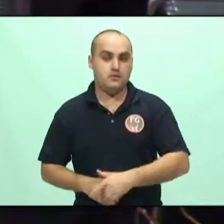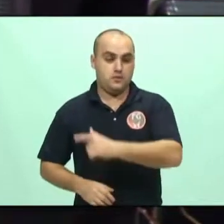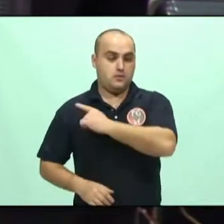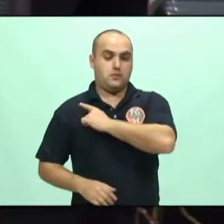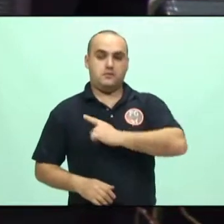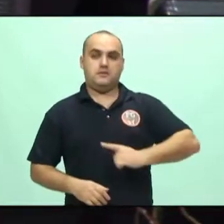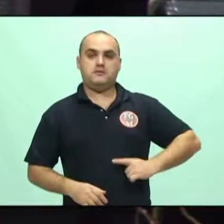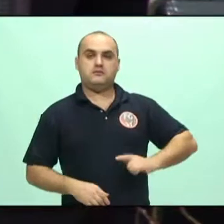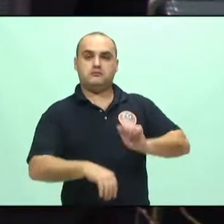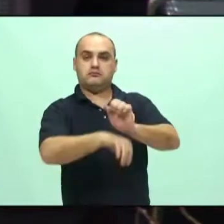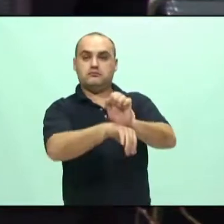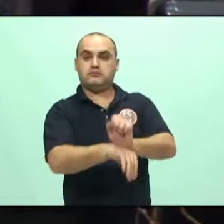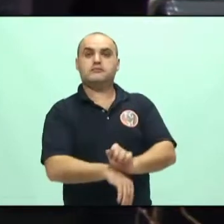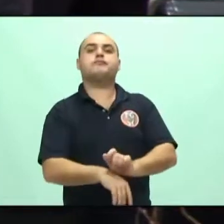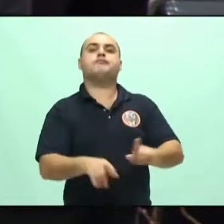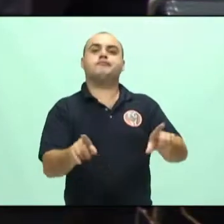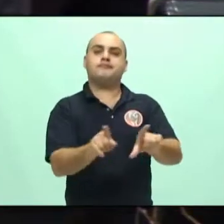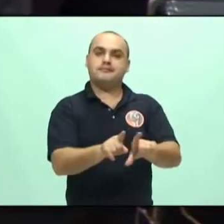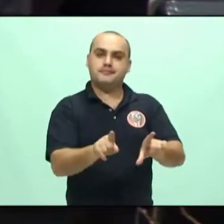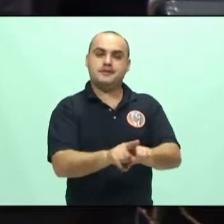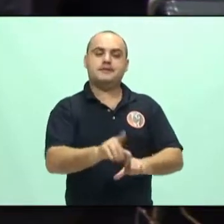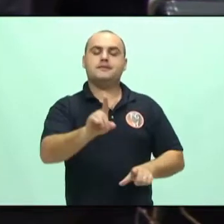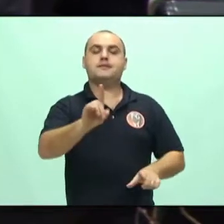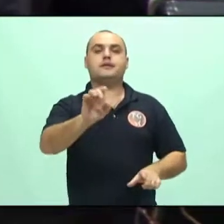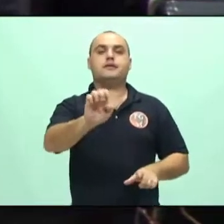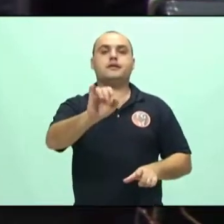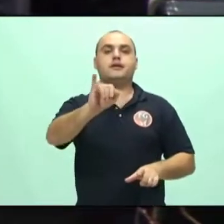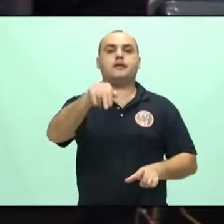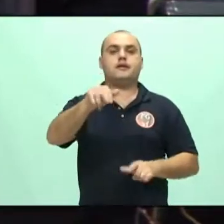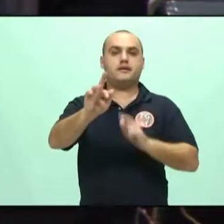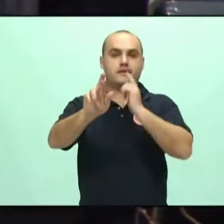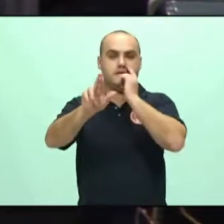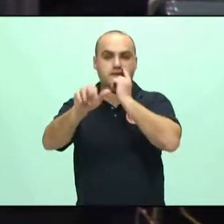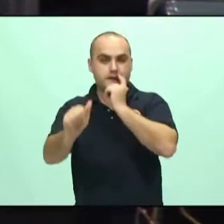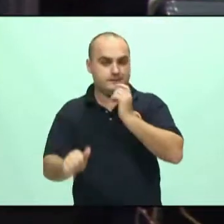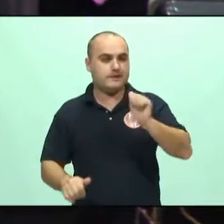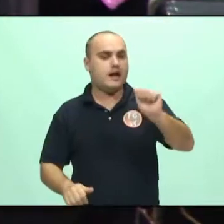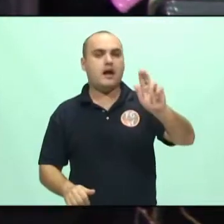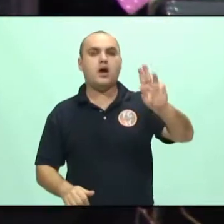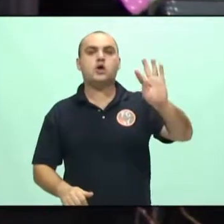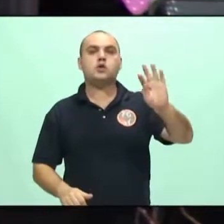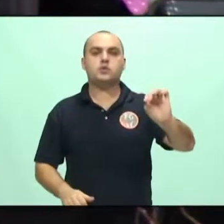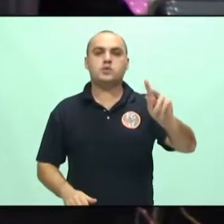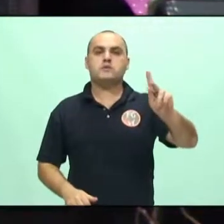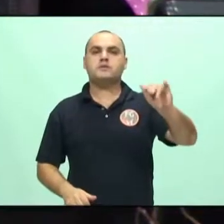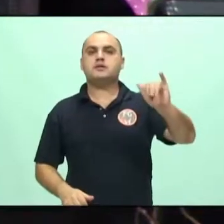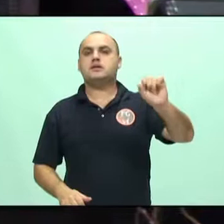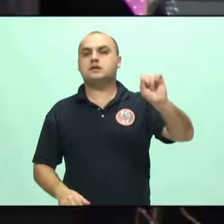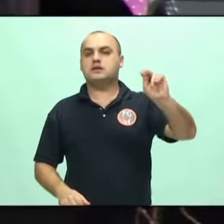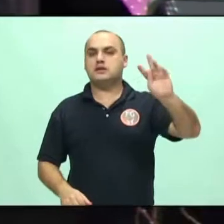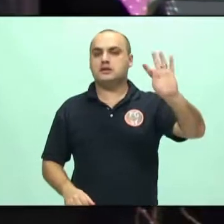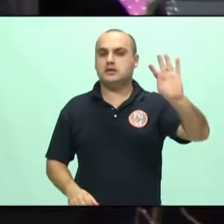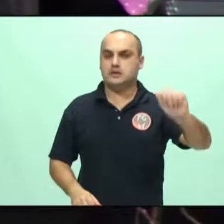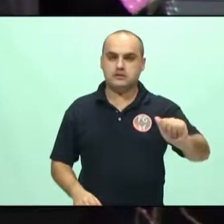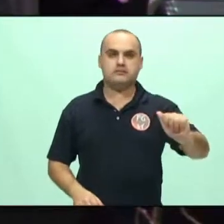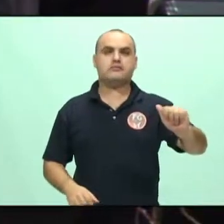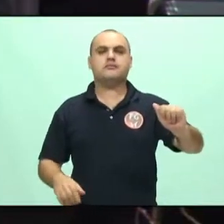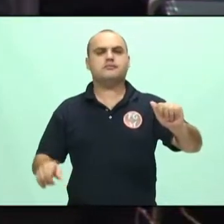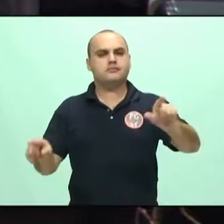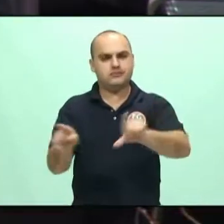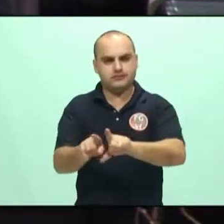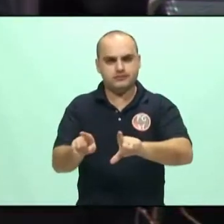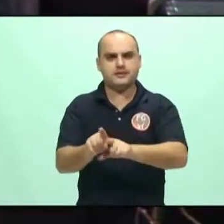do estado também pelo de infra pela Autopista Litoral Sul e por todos aqueles que são